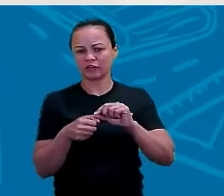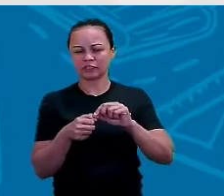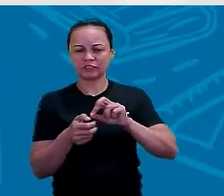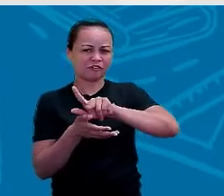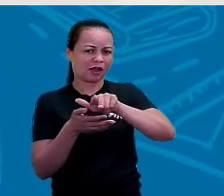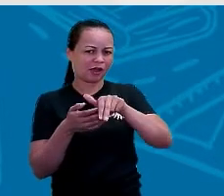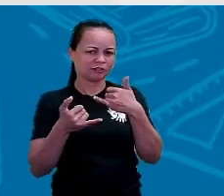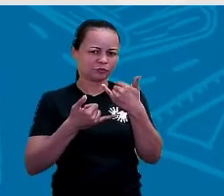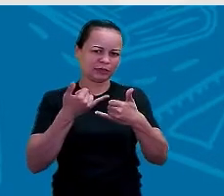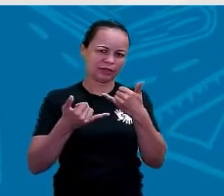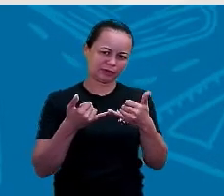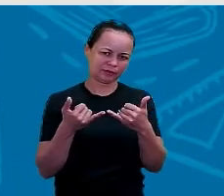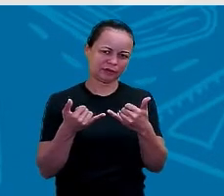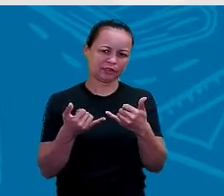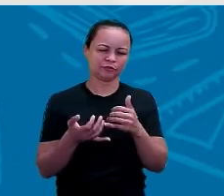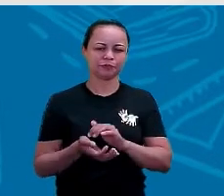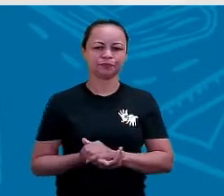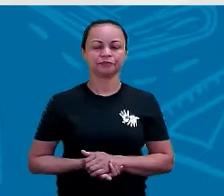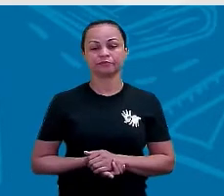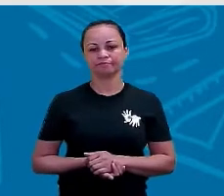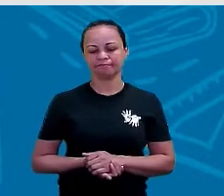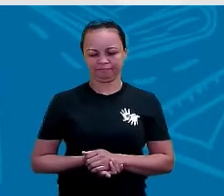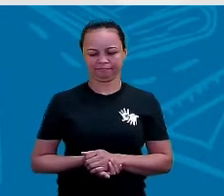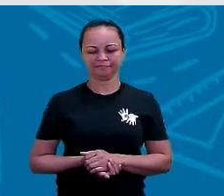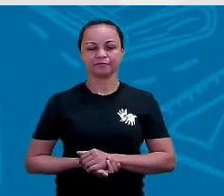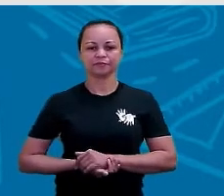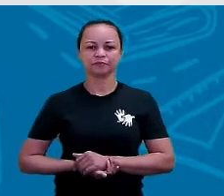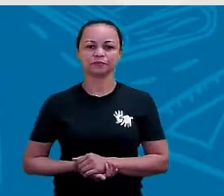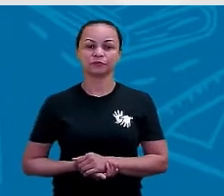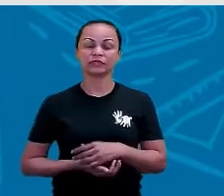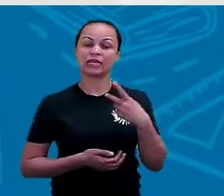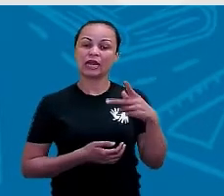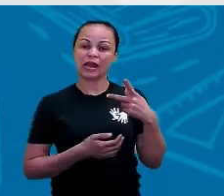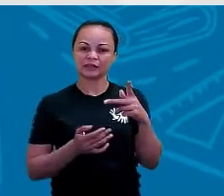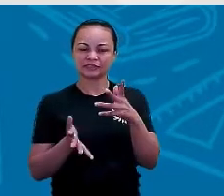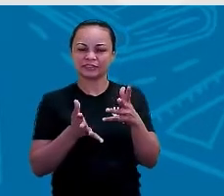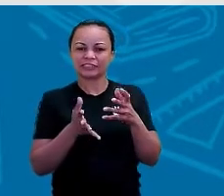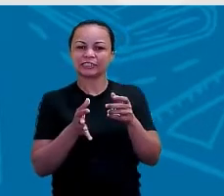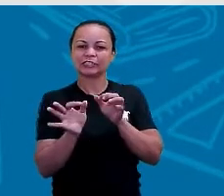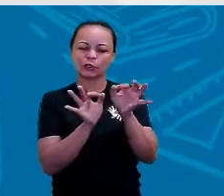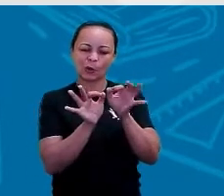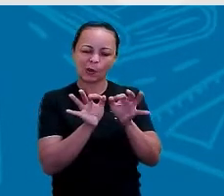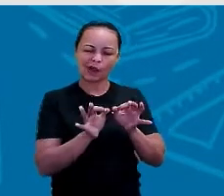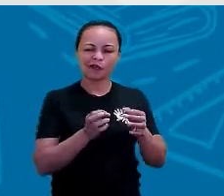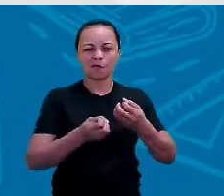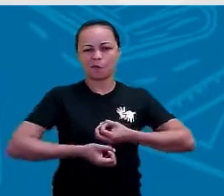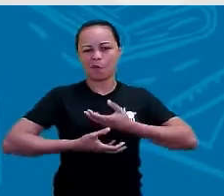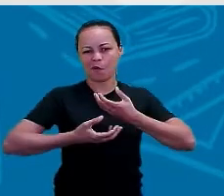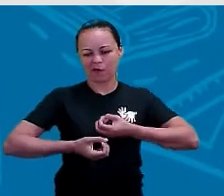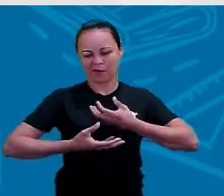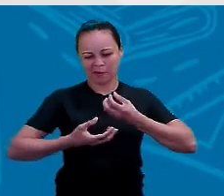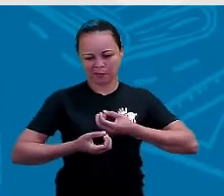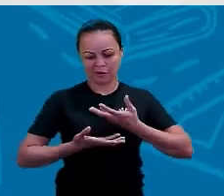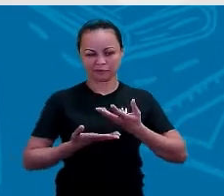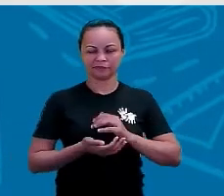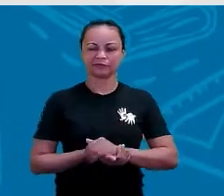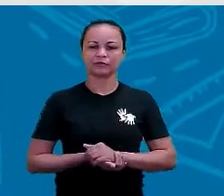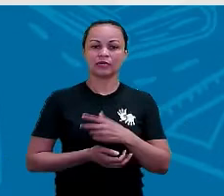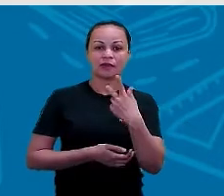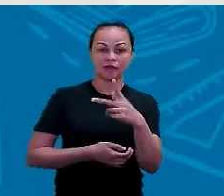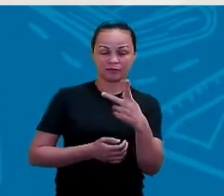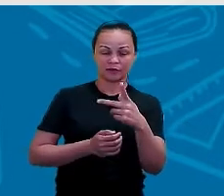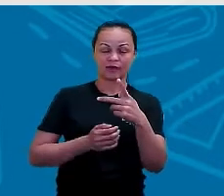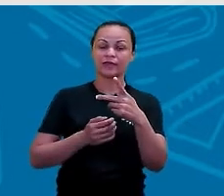elas. É isso aí. É assim que se forma o poema. Nesse